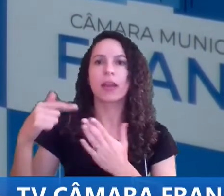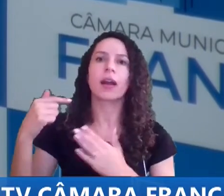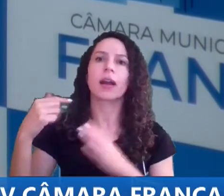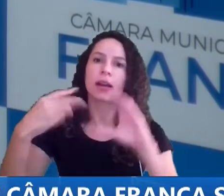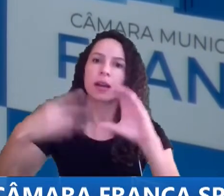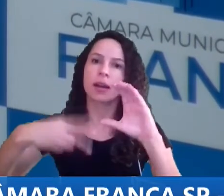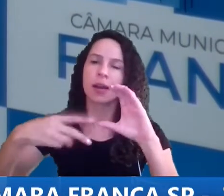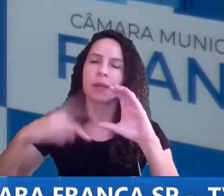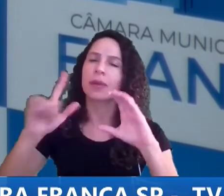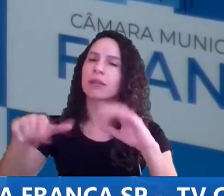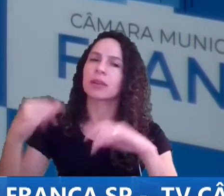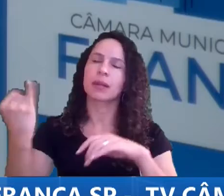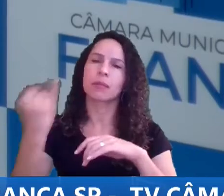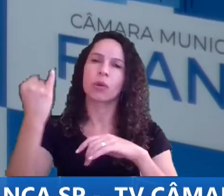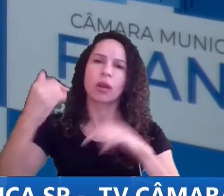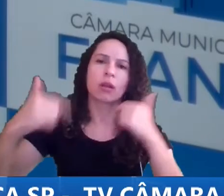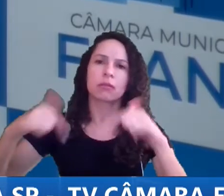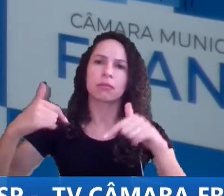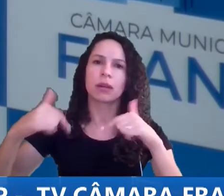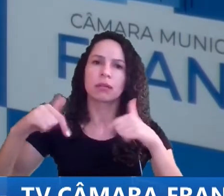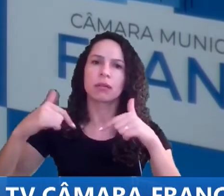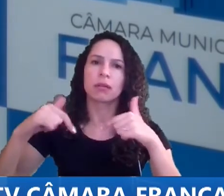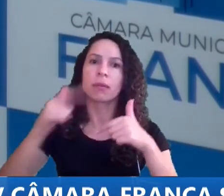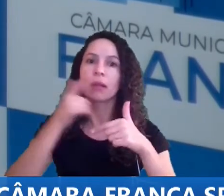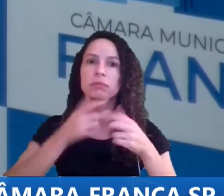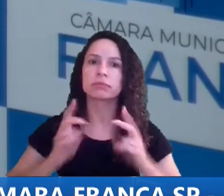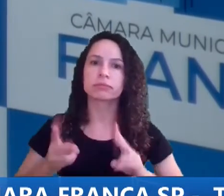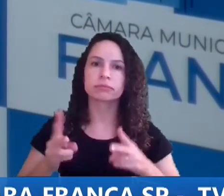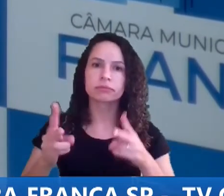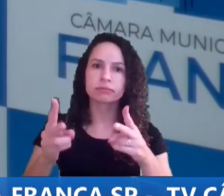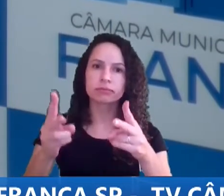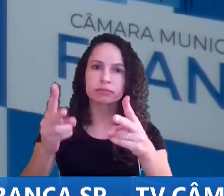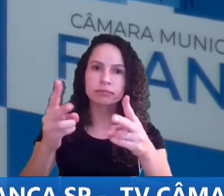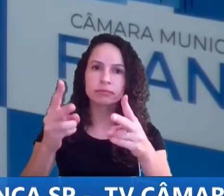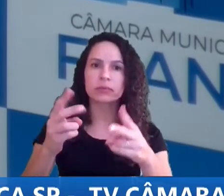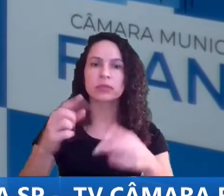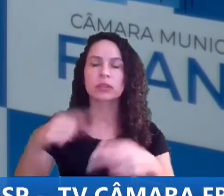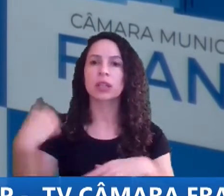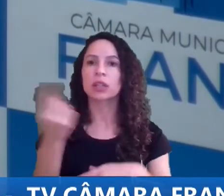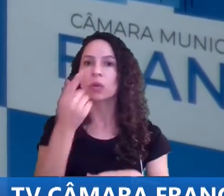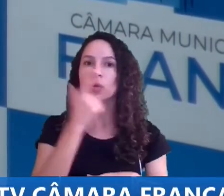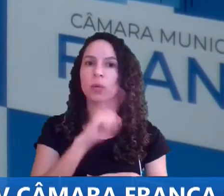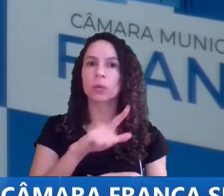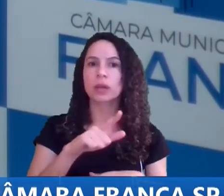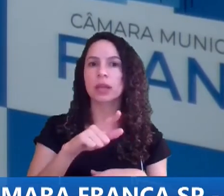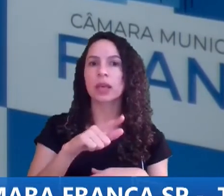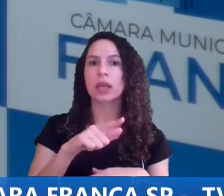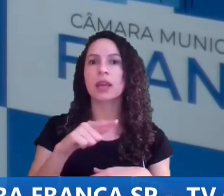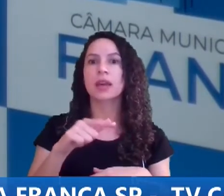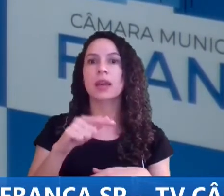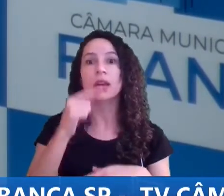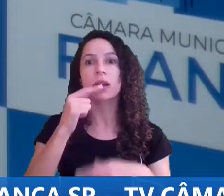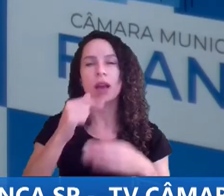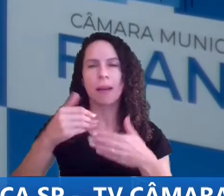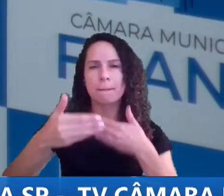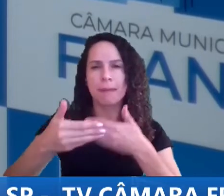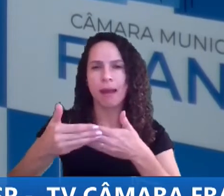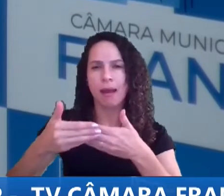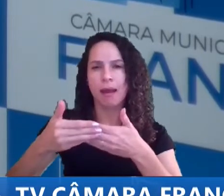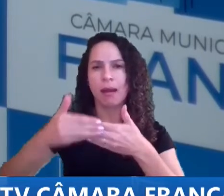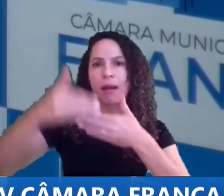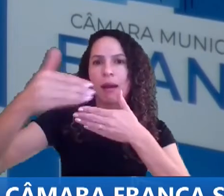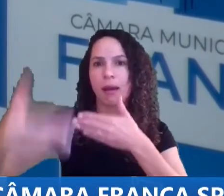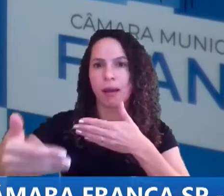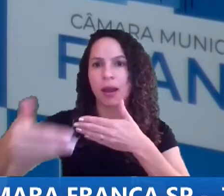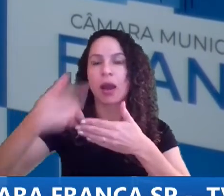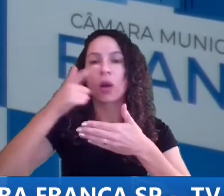trabalho seja perpétuo, realmente, que a gente consiga medidas de médio a longo prazo para combater, prevenir